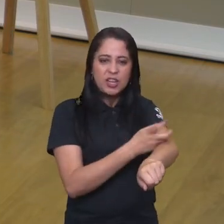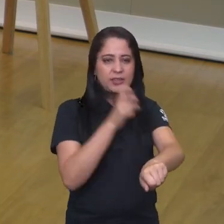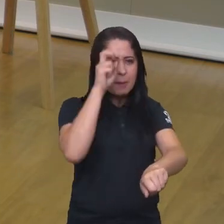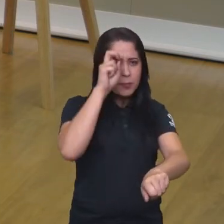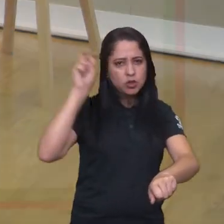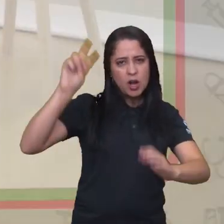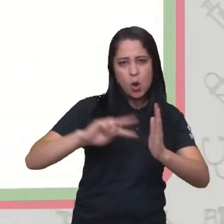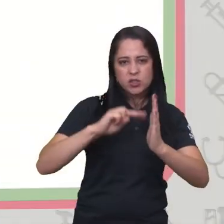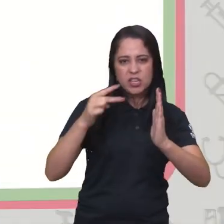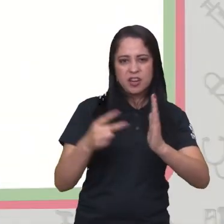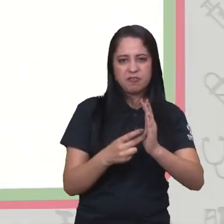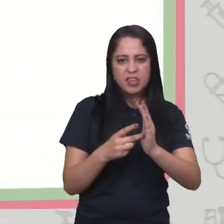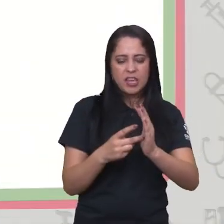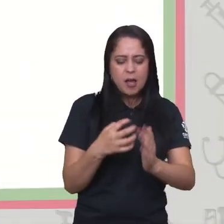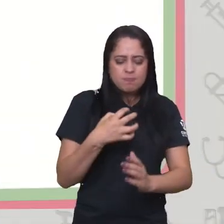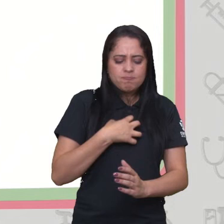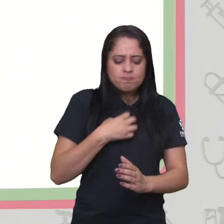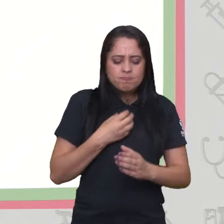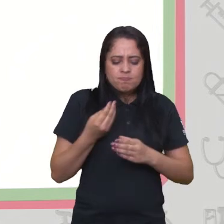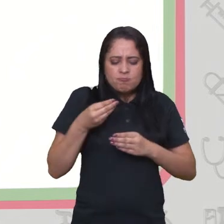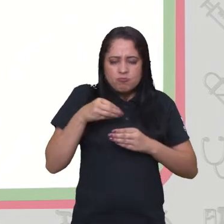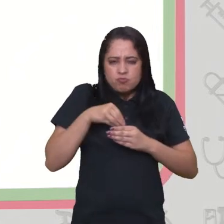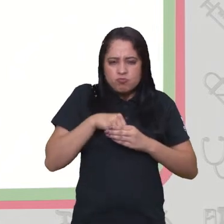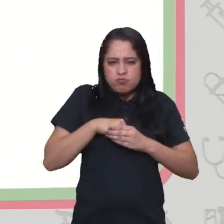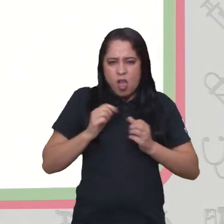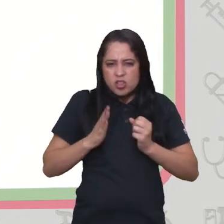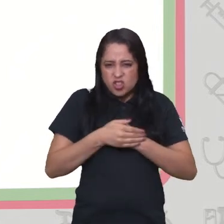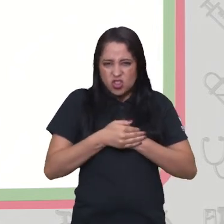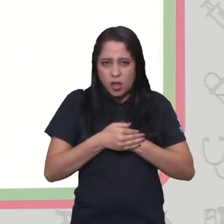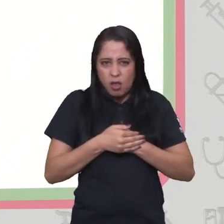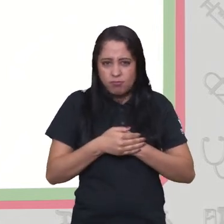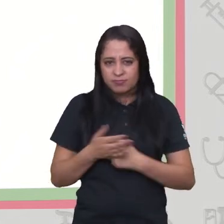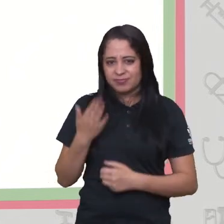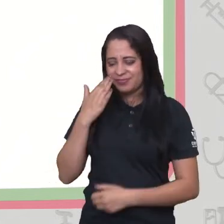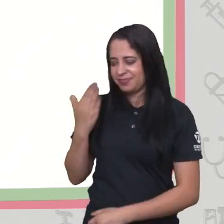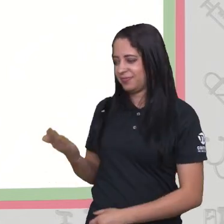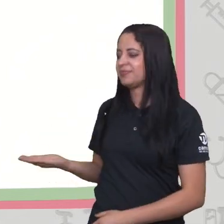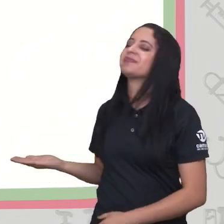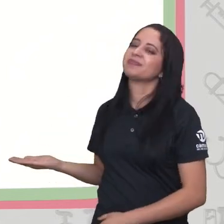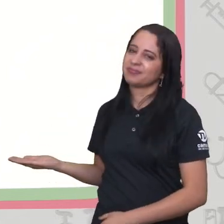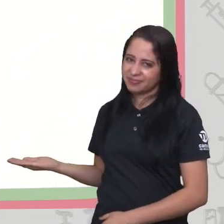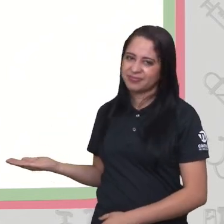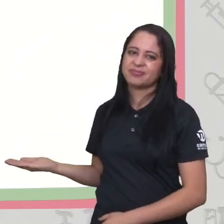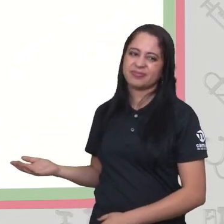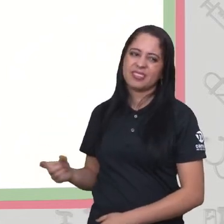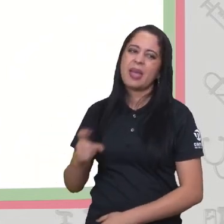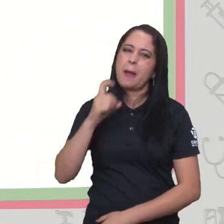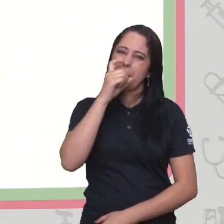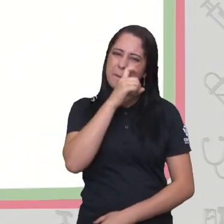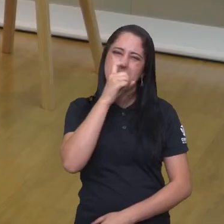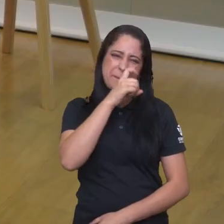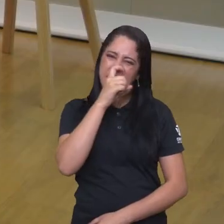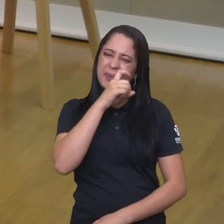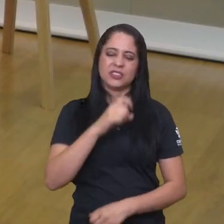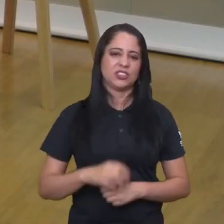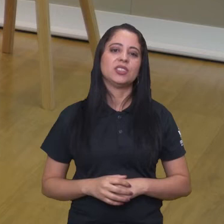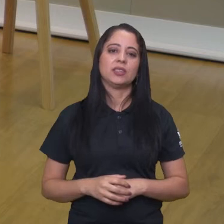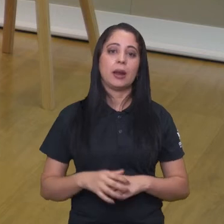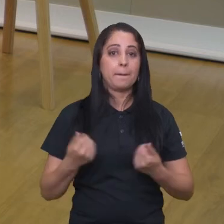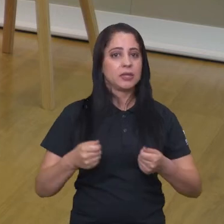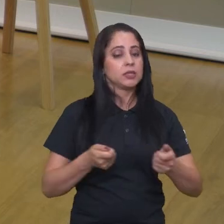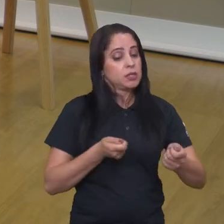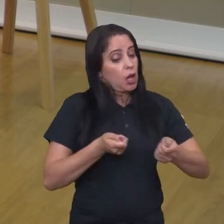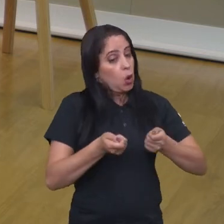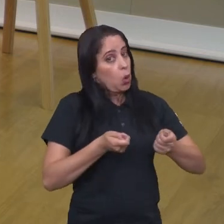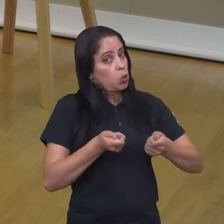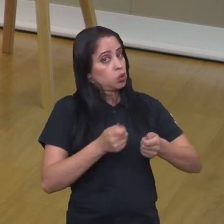inteligência emocional é esconder os sentimentos. Mito ou verdade? É mito, a gente falou disso o tempo todo. Sim, na verdade é